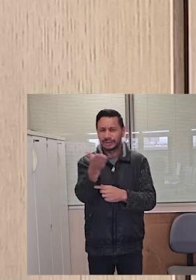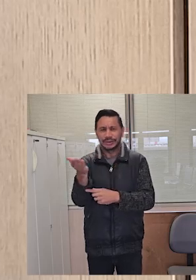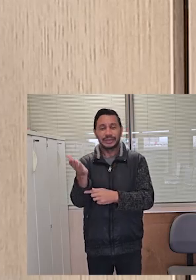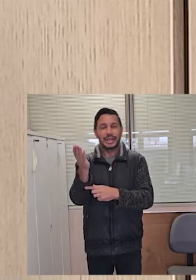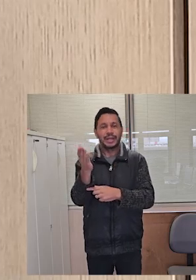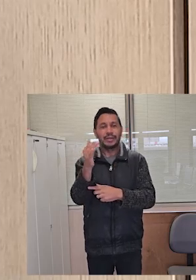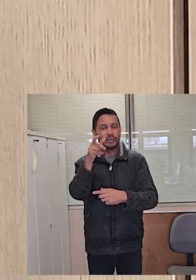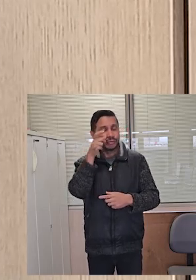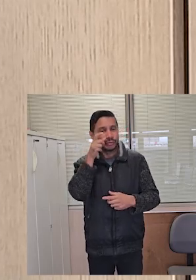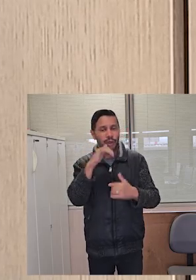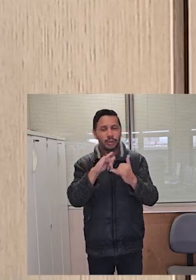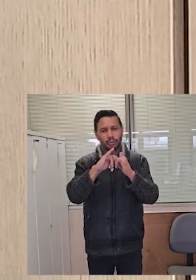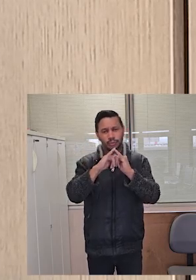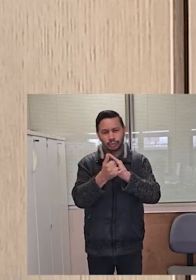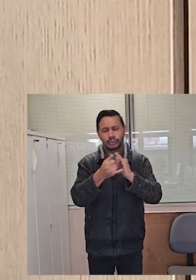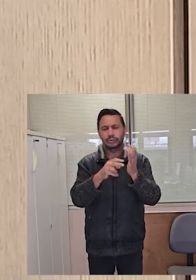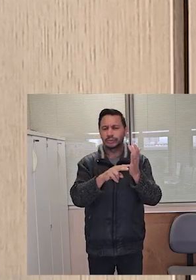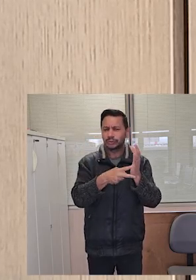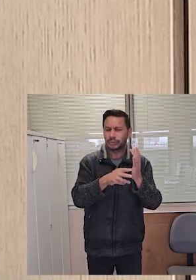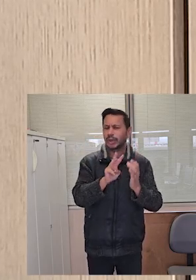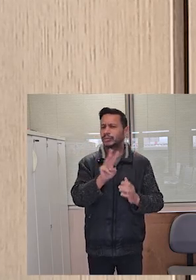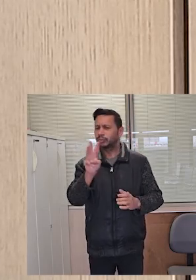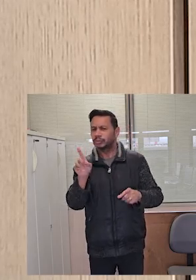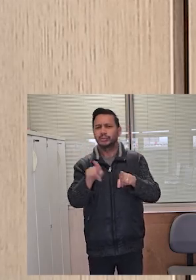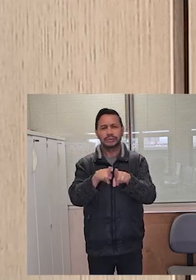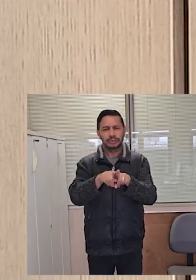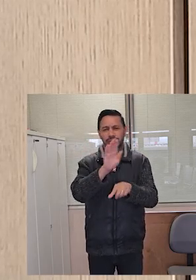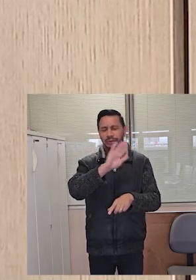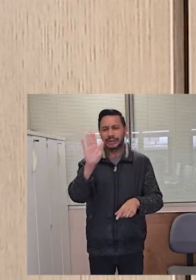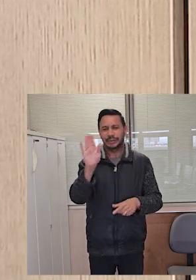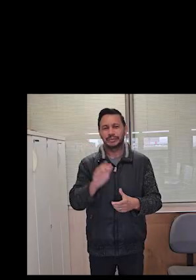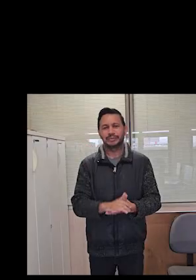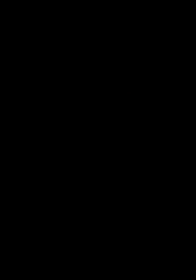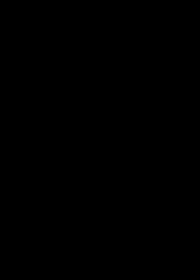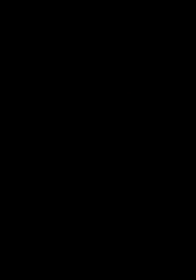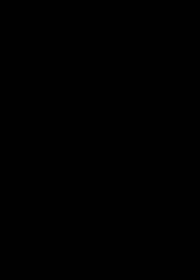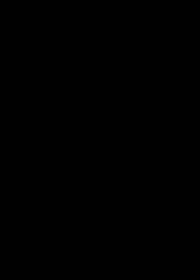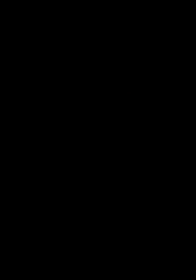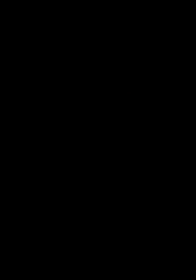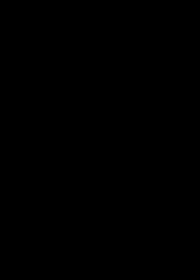você. Acompanhe o sindicato também no site e redes sociais. Até mais!